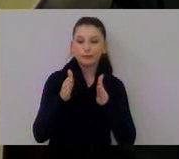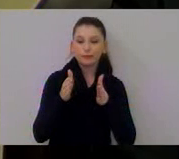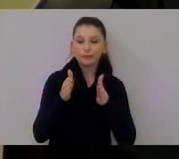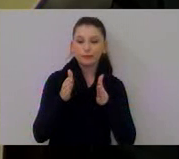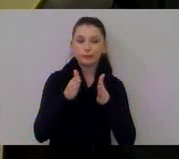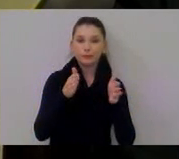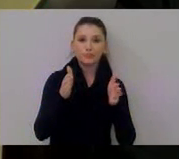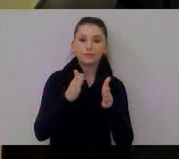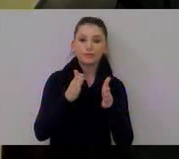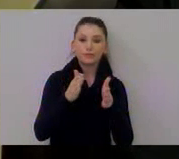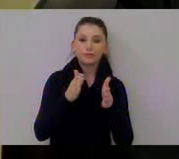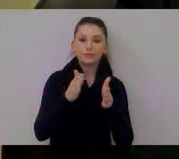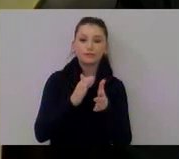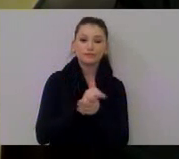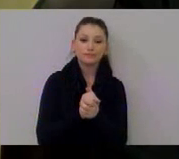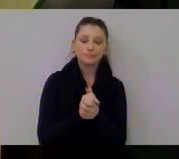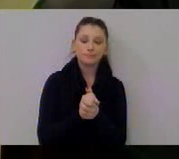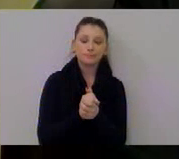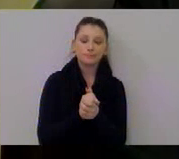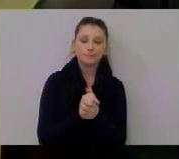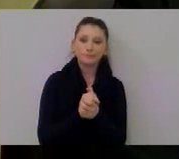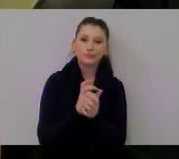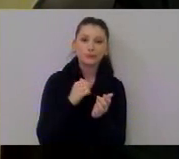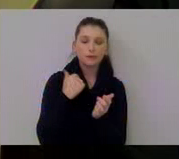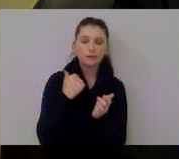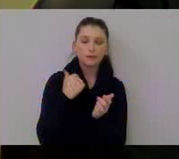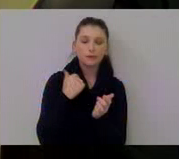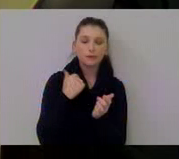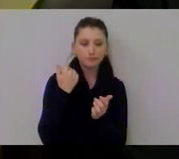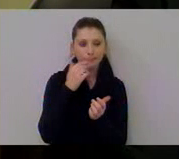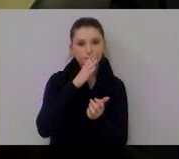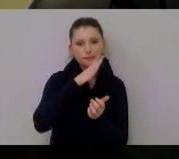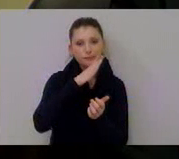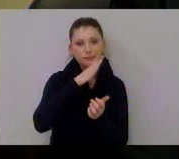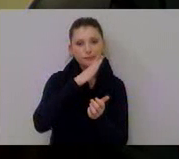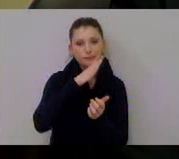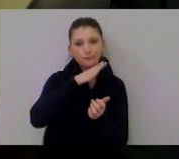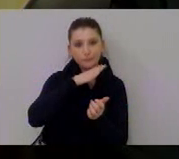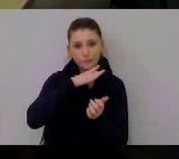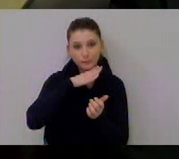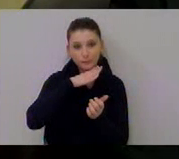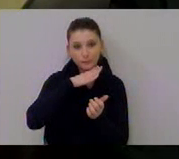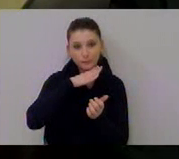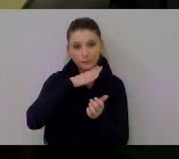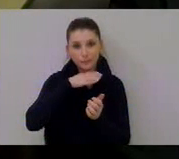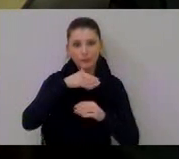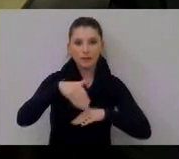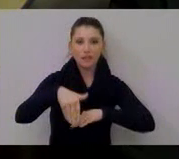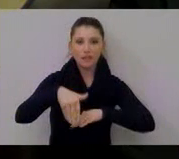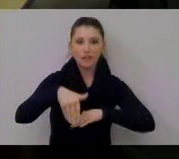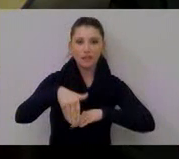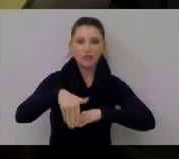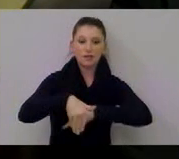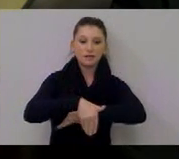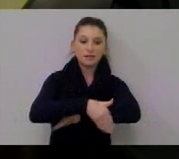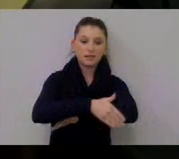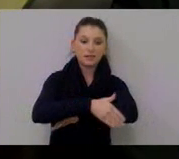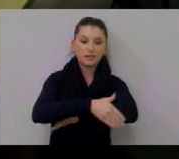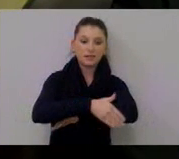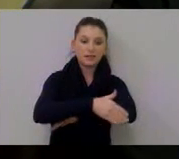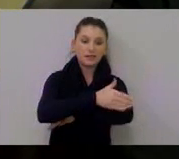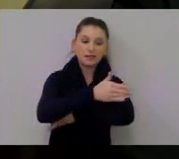somos exemplo de uma avenida centenária.